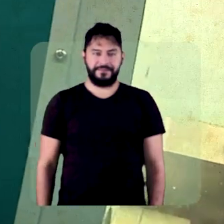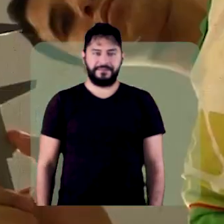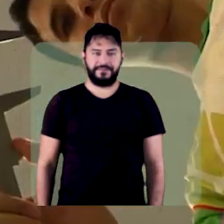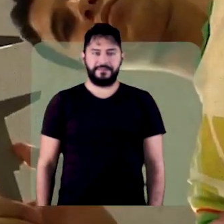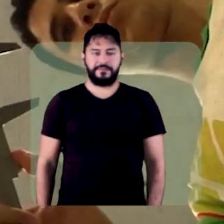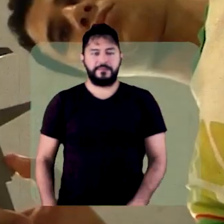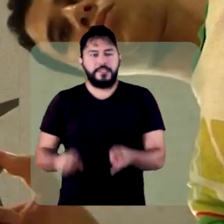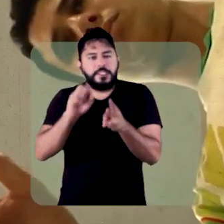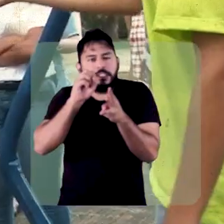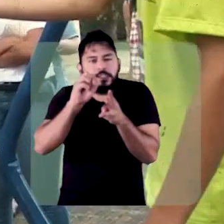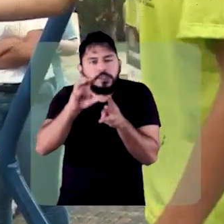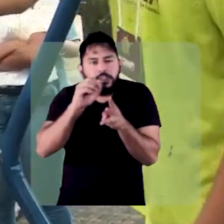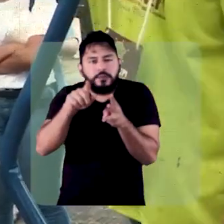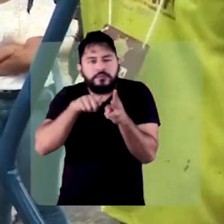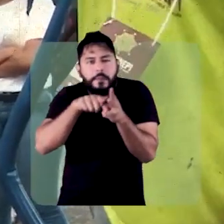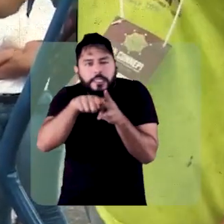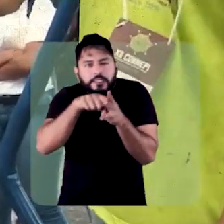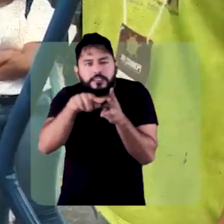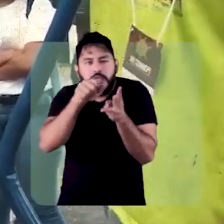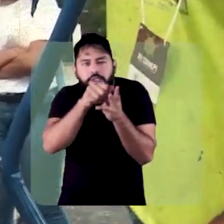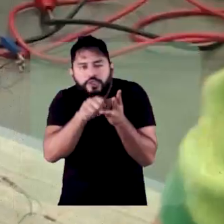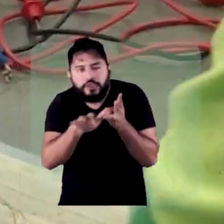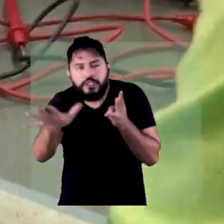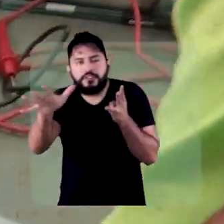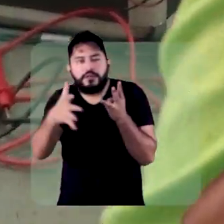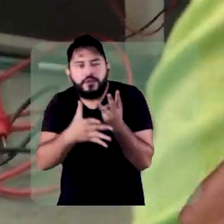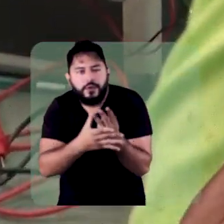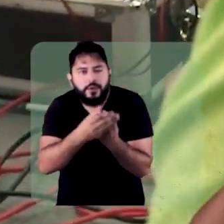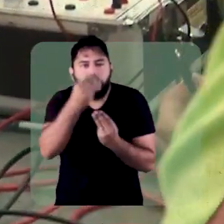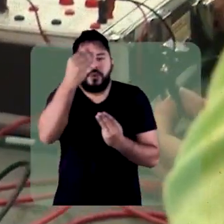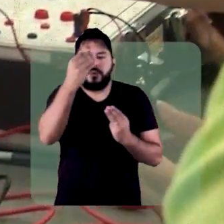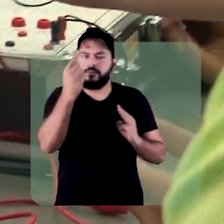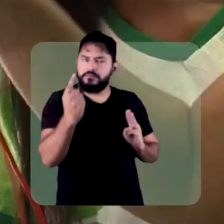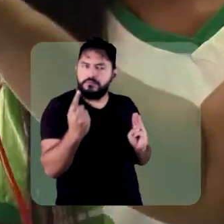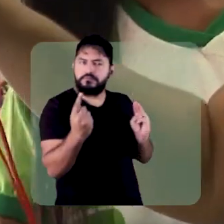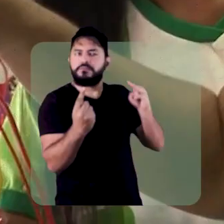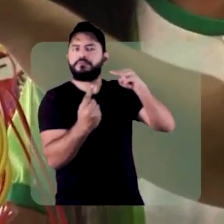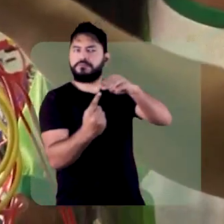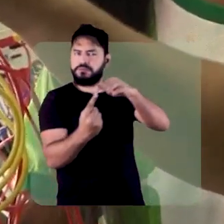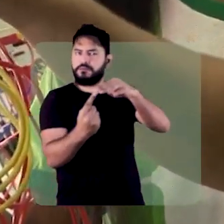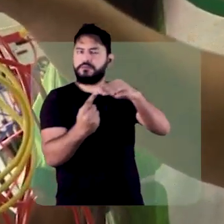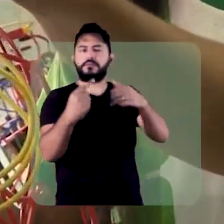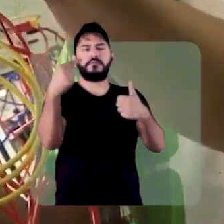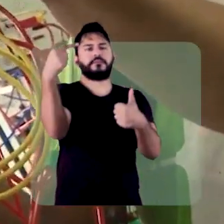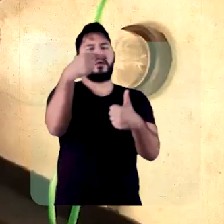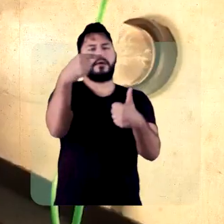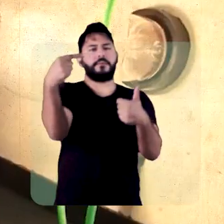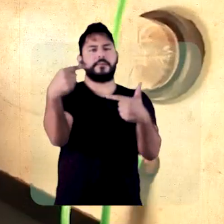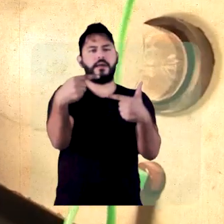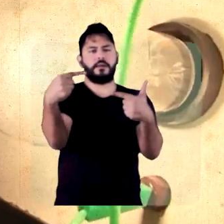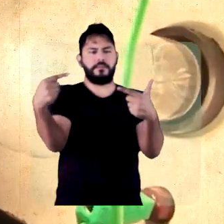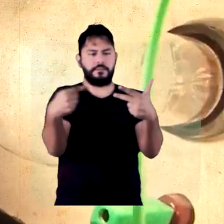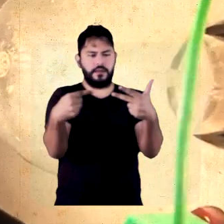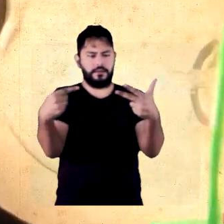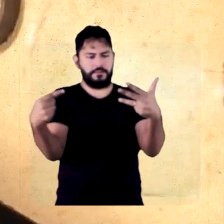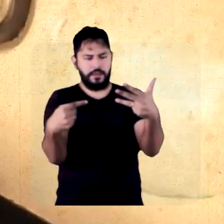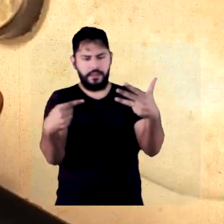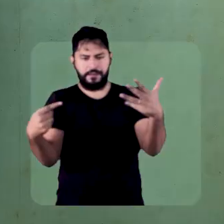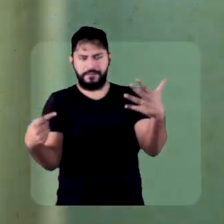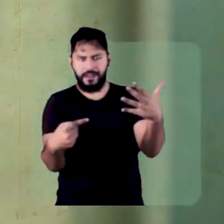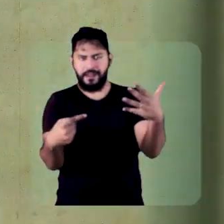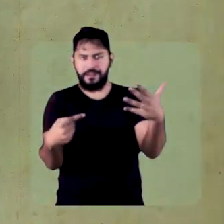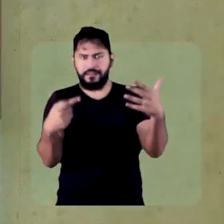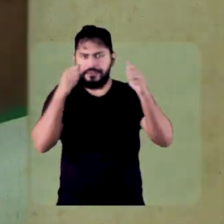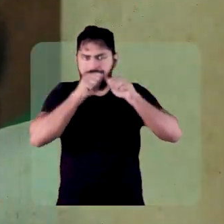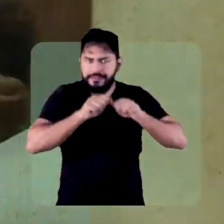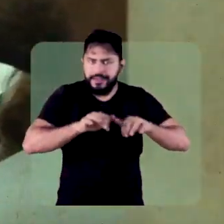integrar. A indissociabilidade do ensino, pesquisa e extensão é um dos princípios base que compõe nossa